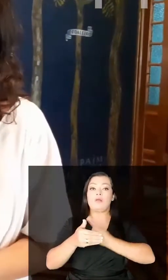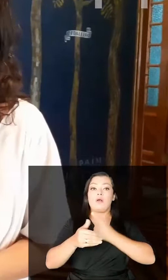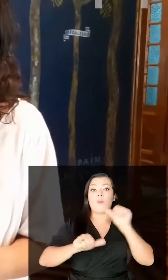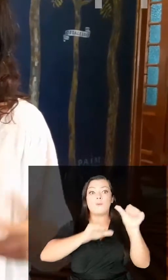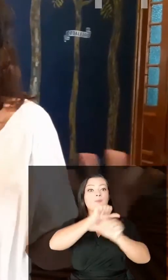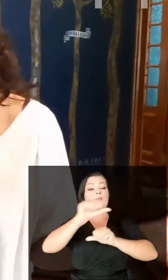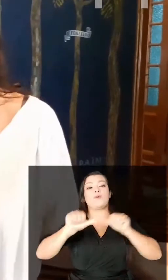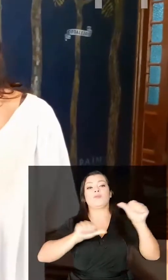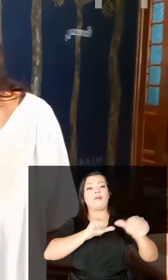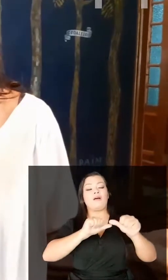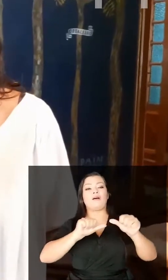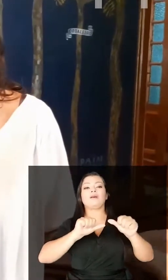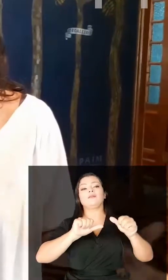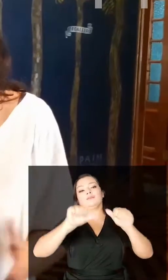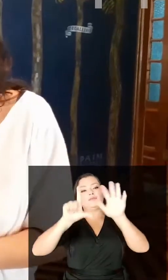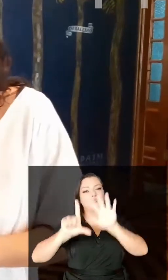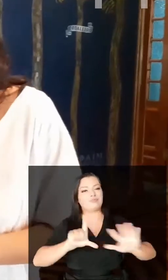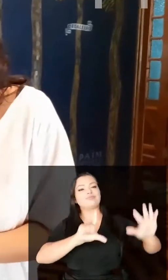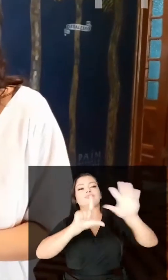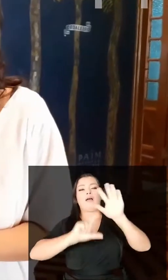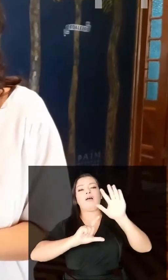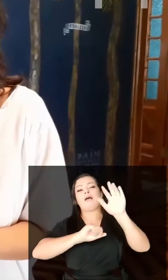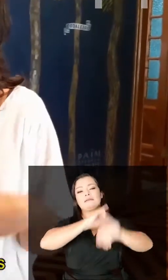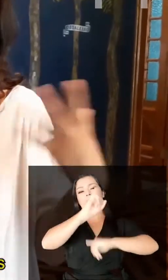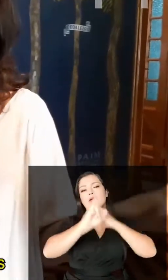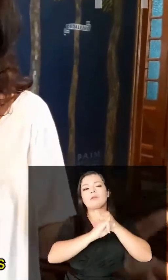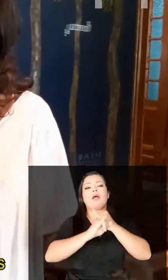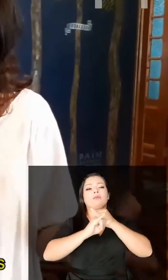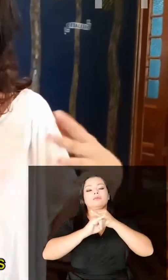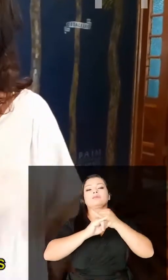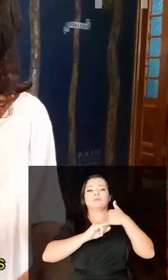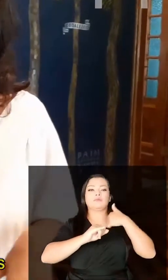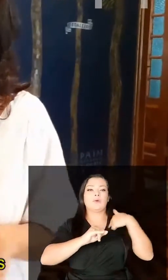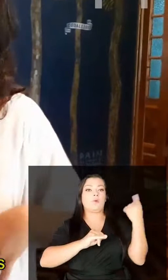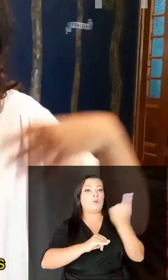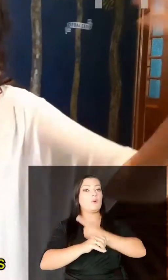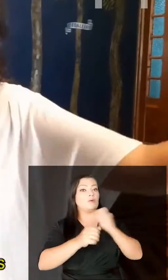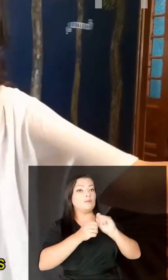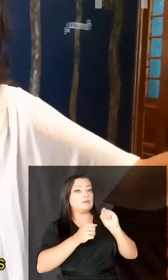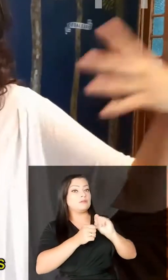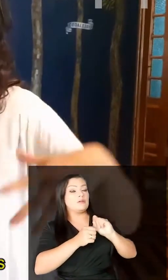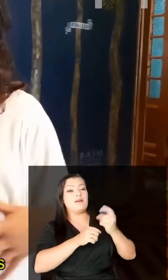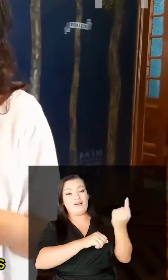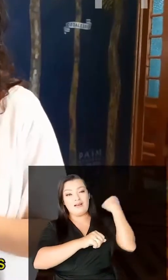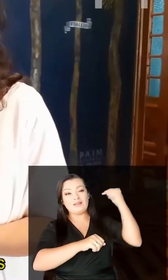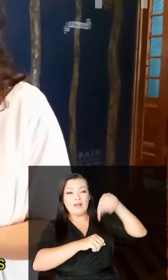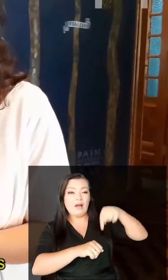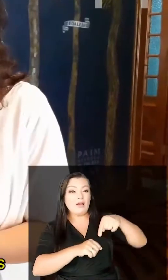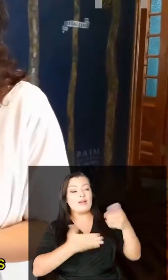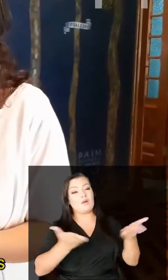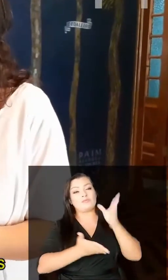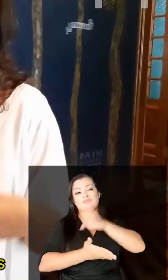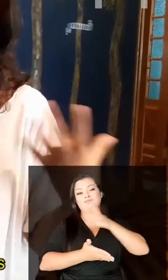virando tutoriais da internet, né? Então, eram atividades que seriam feitas aqui, né, no parque e dentro do museu,